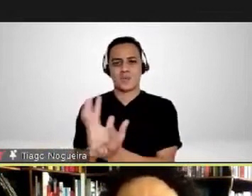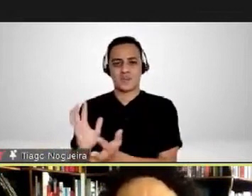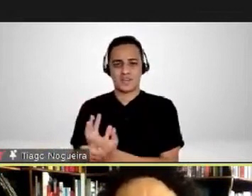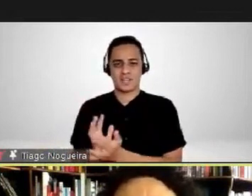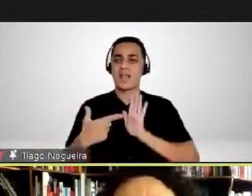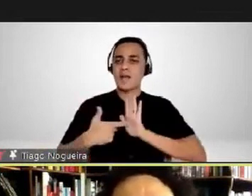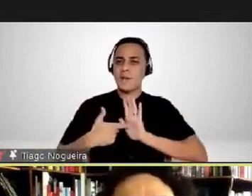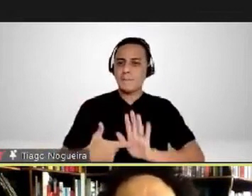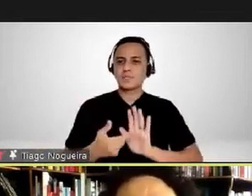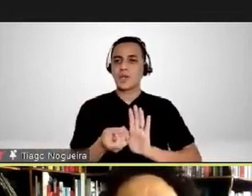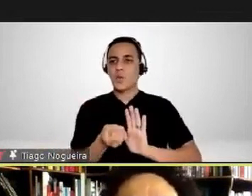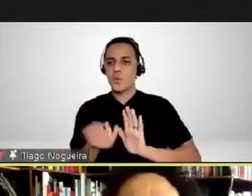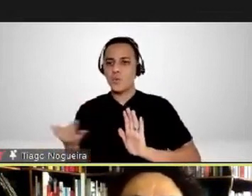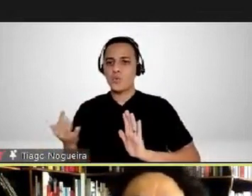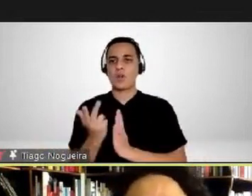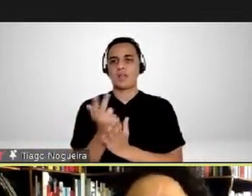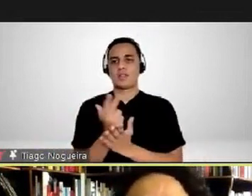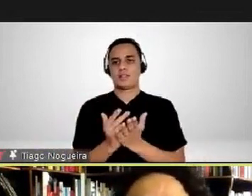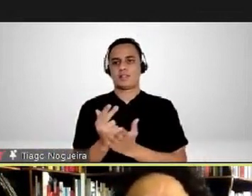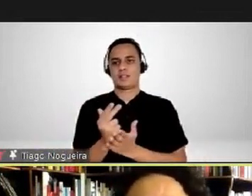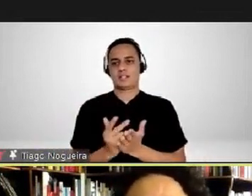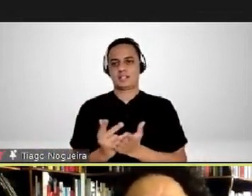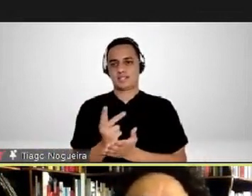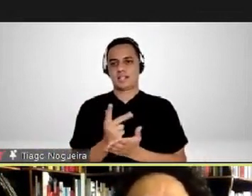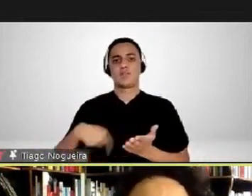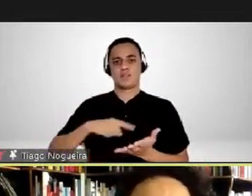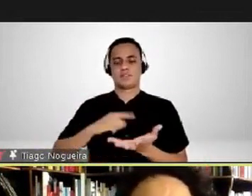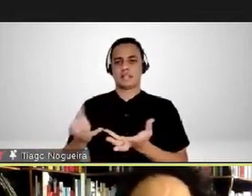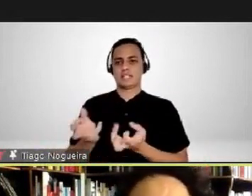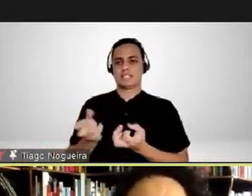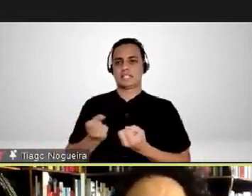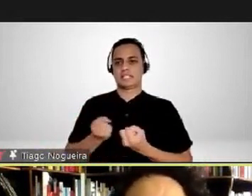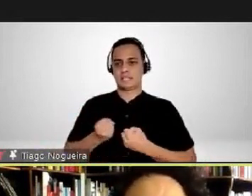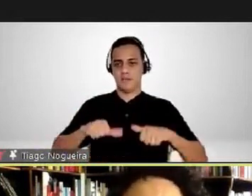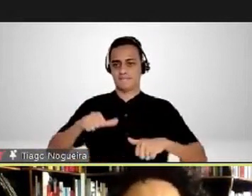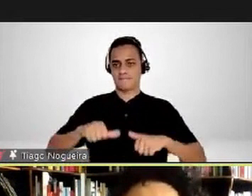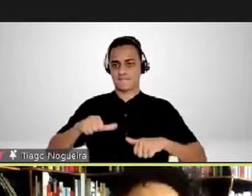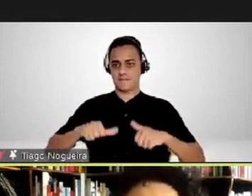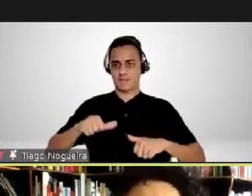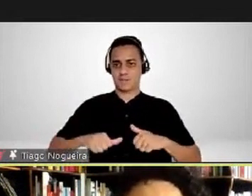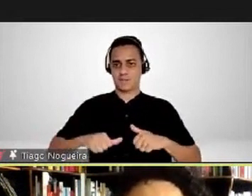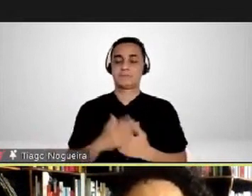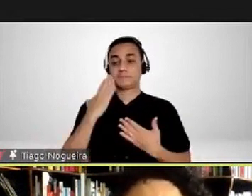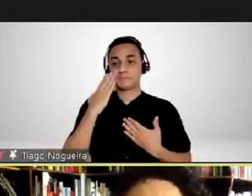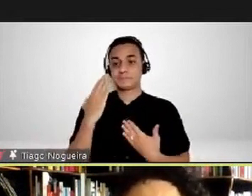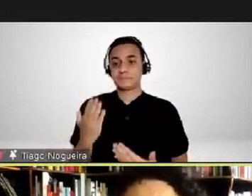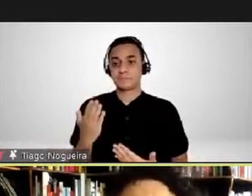dos desenhos que nós recebemos e avaliamos. Muito obrigado até aqui.